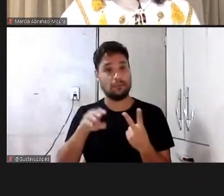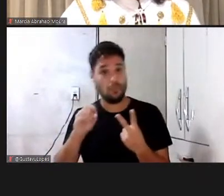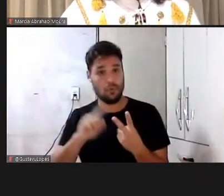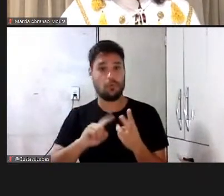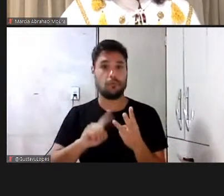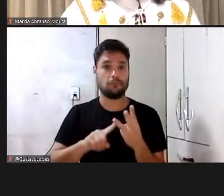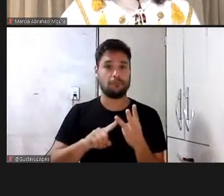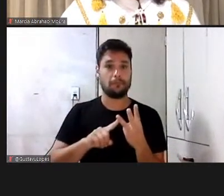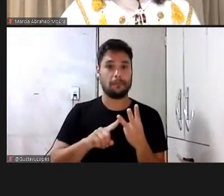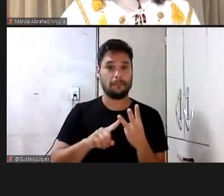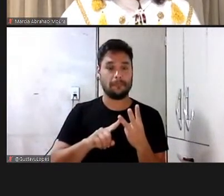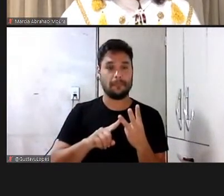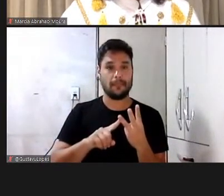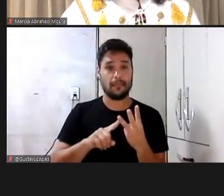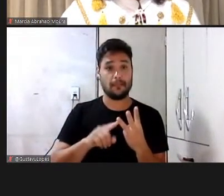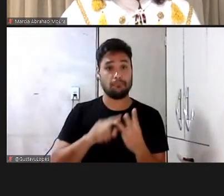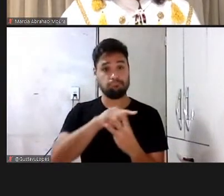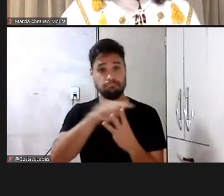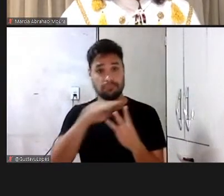Tecmussefit.